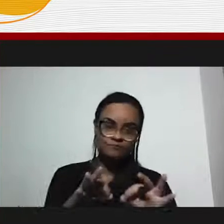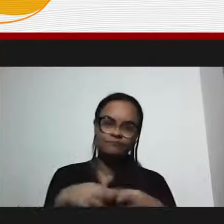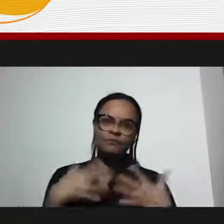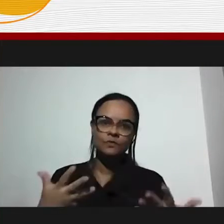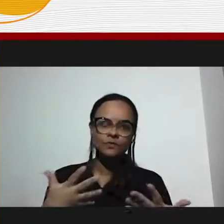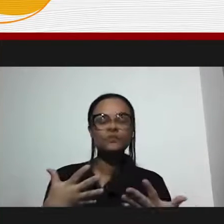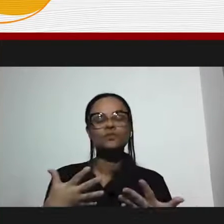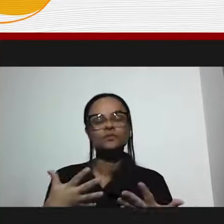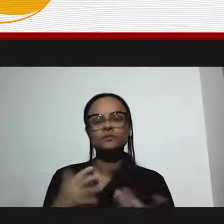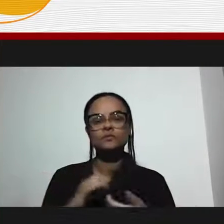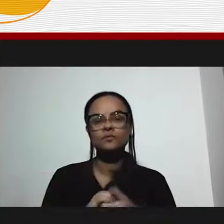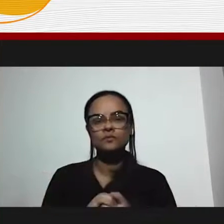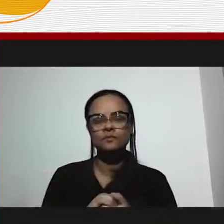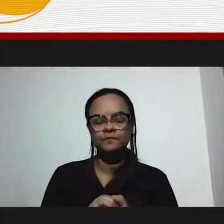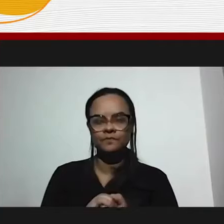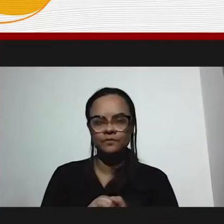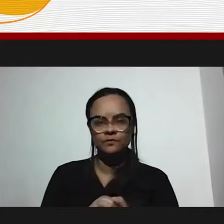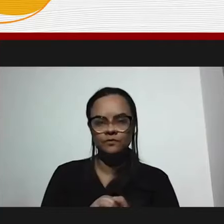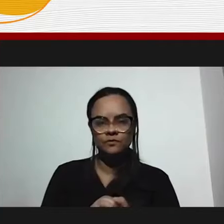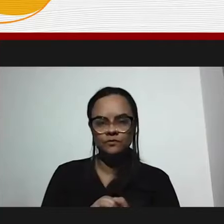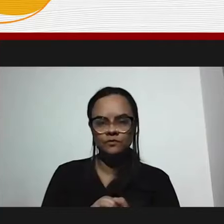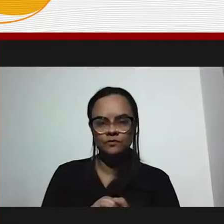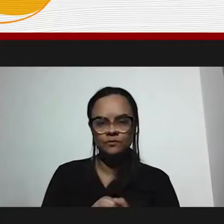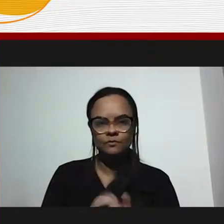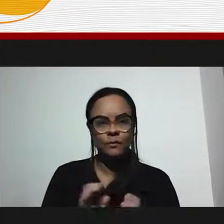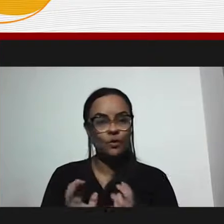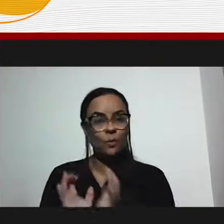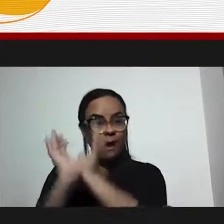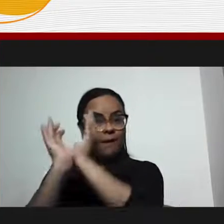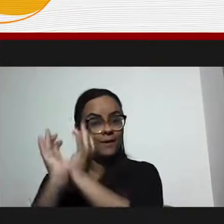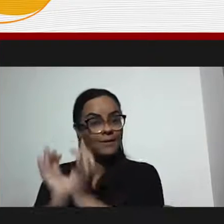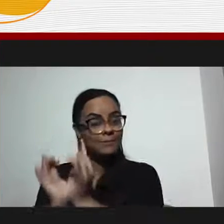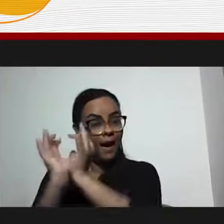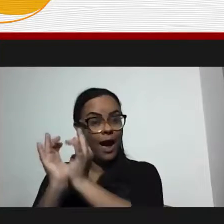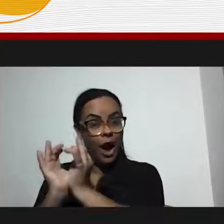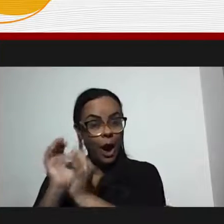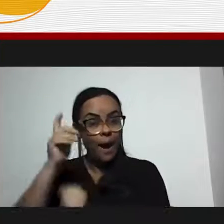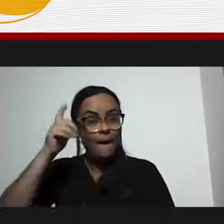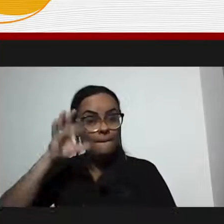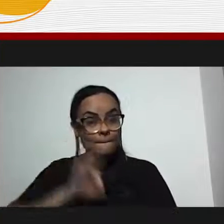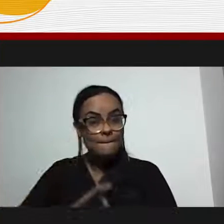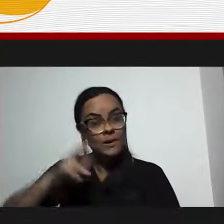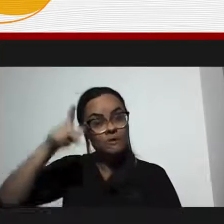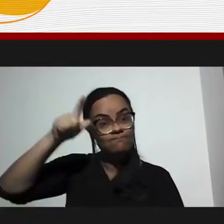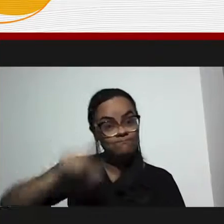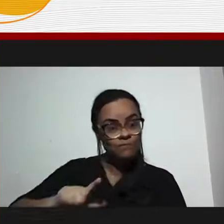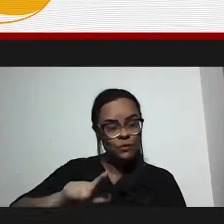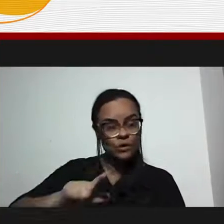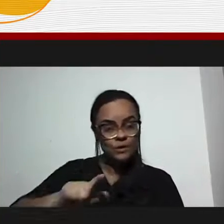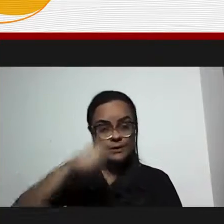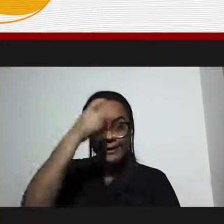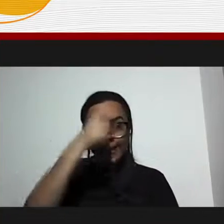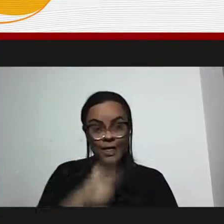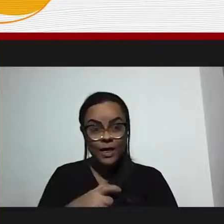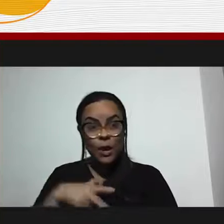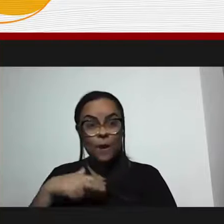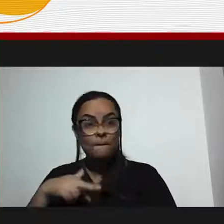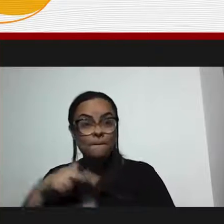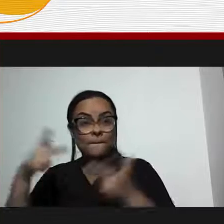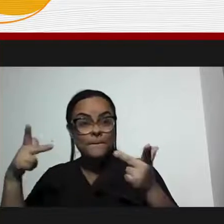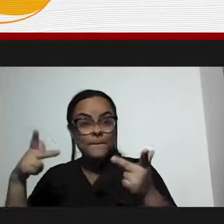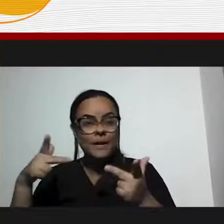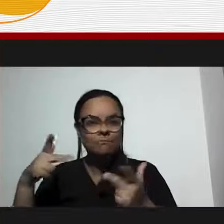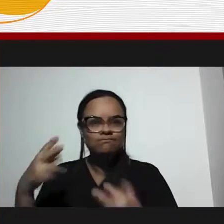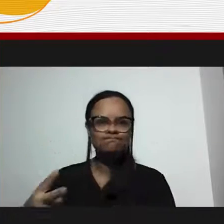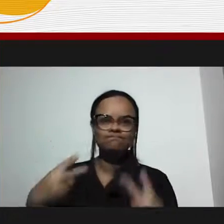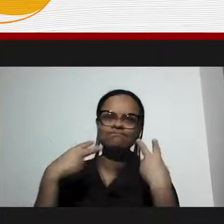quando a gente está no lugar mais alto do pódio, quando a gente ganha medalhas, outras pessoas com deficiência vão nos ver e